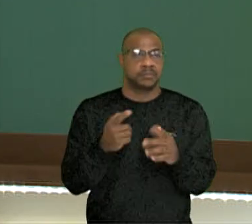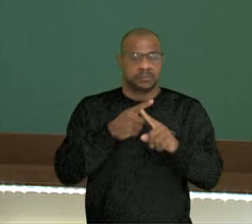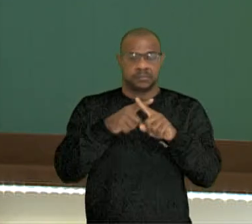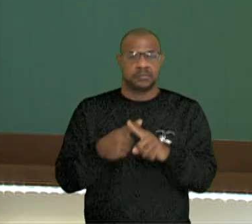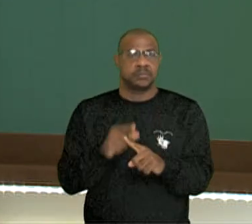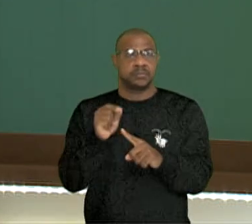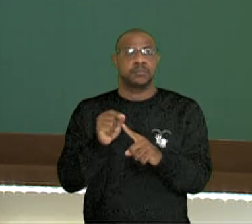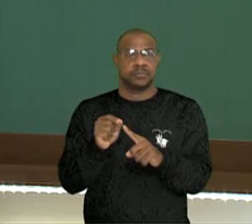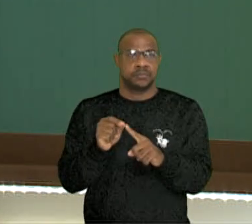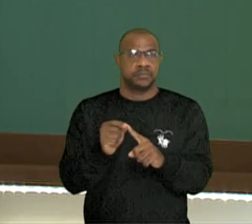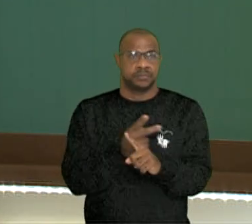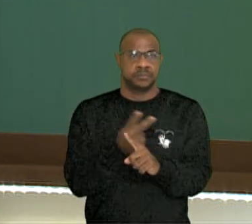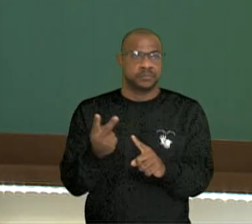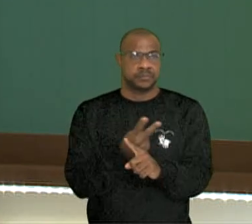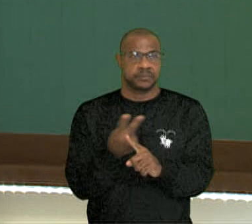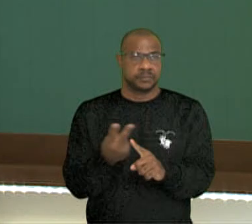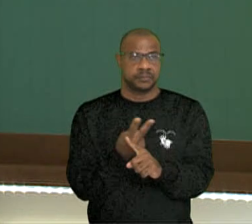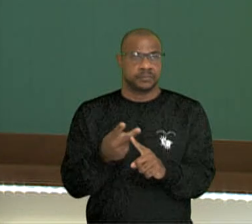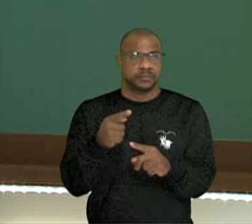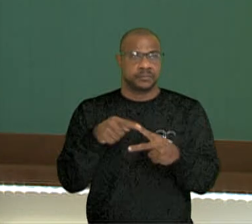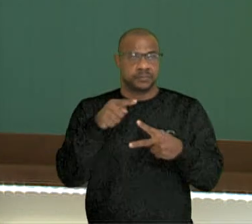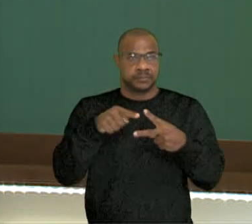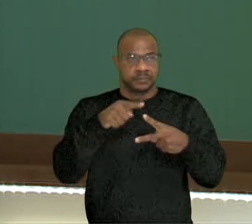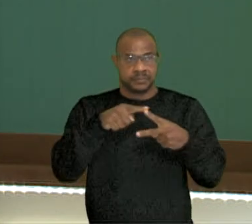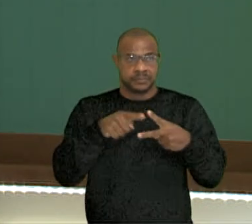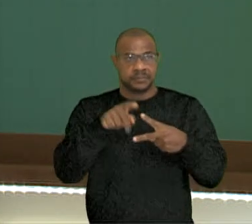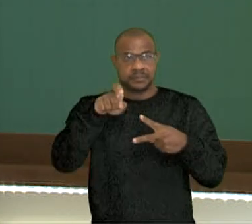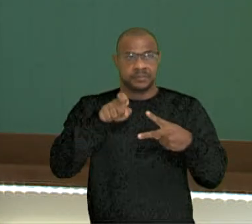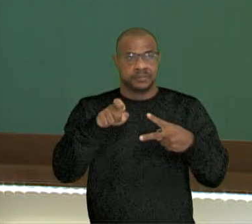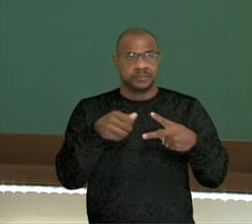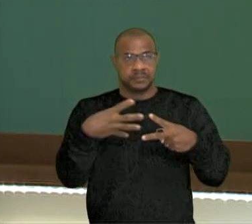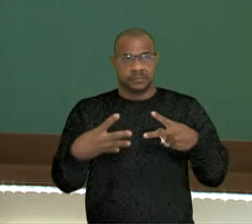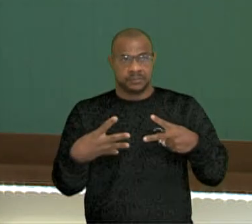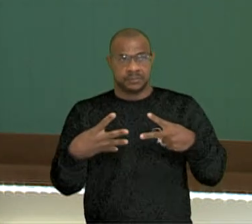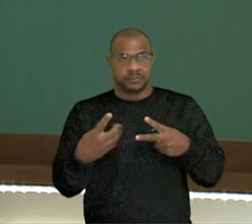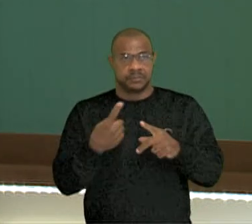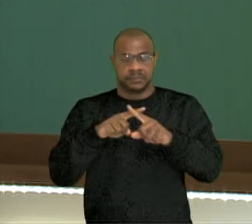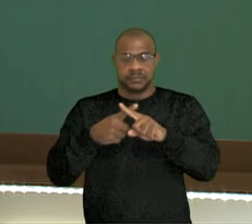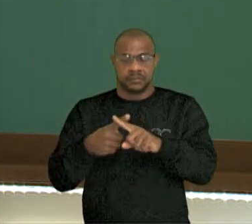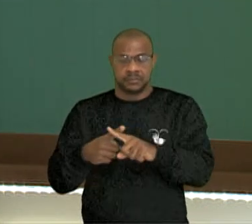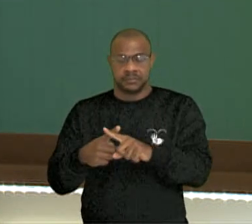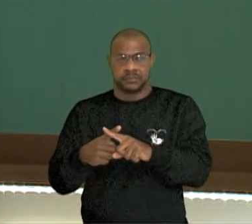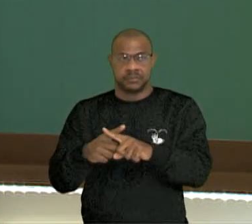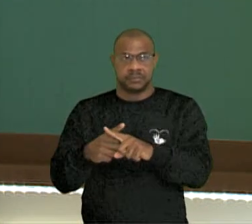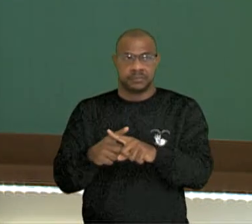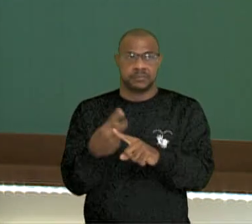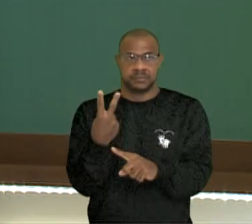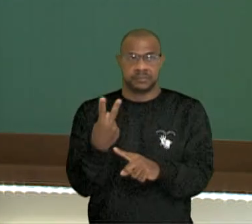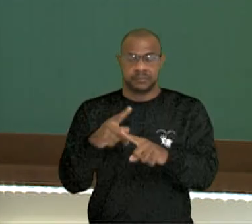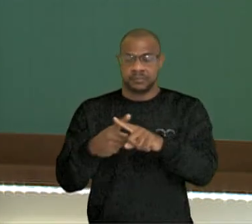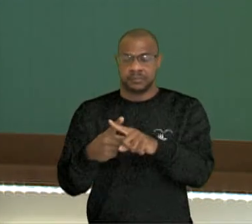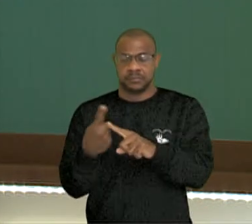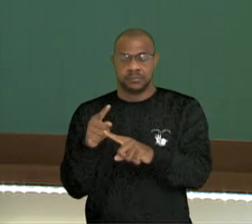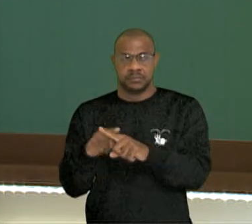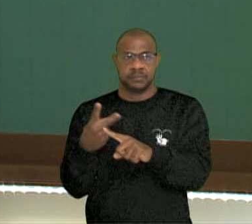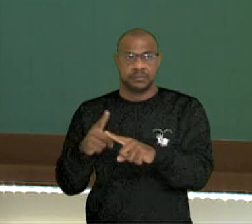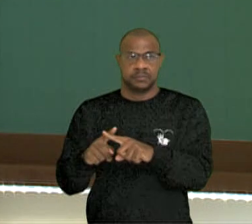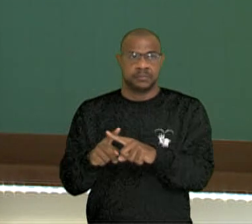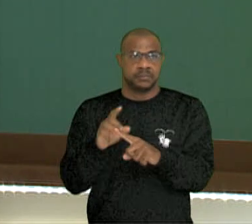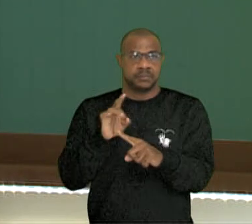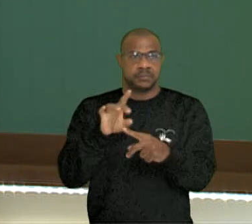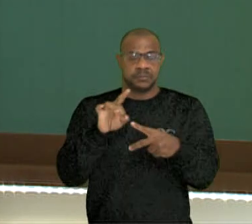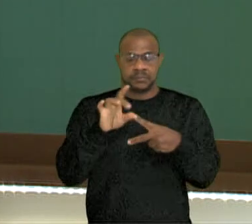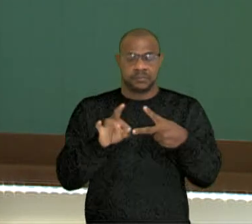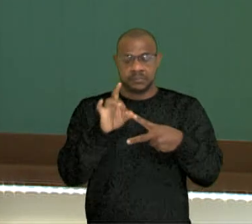do produto dos dois, ou seja, o produto dos dois termos, por 2. Então, você vai multiplicar por 2 cada um